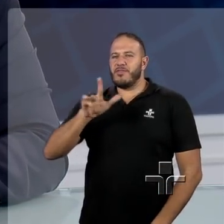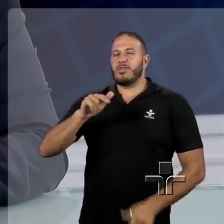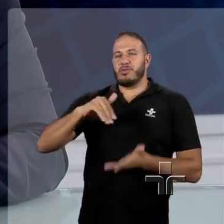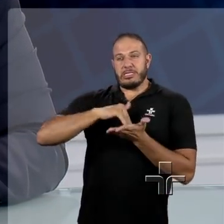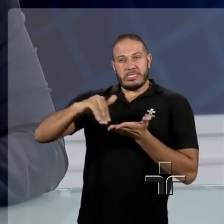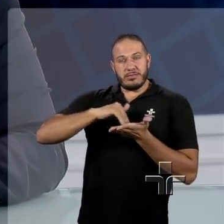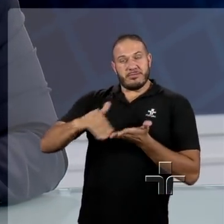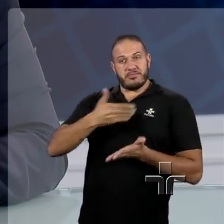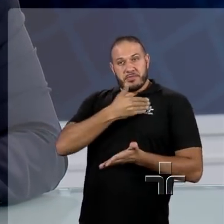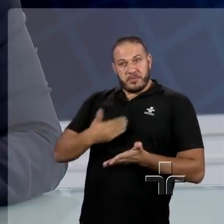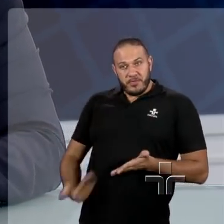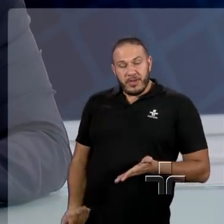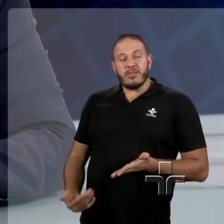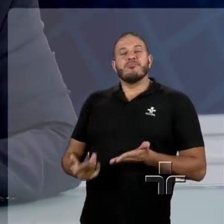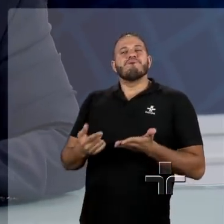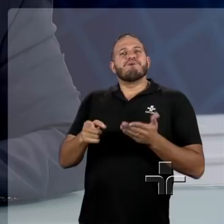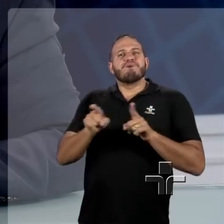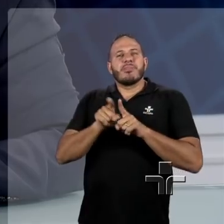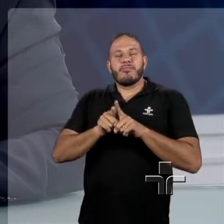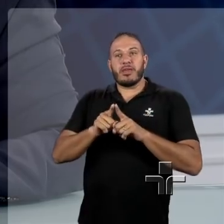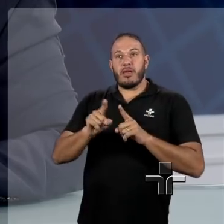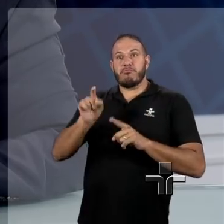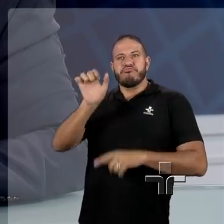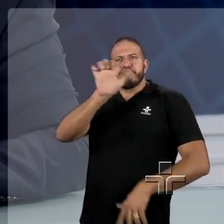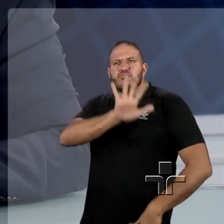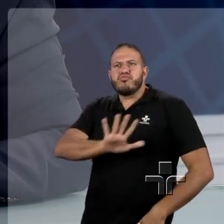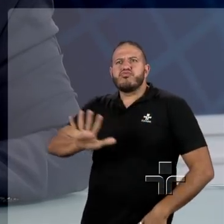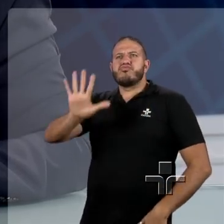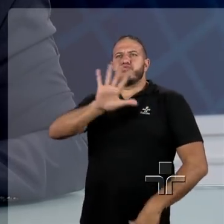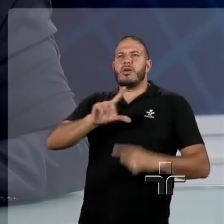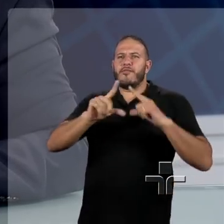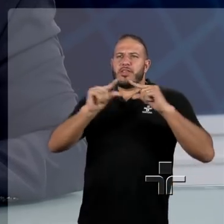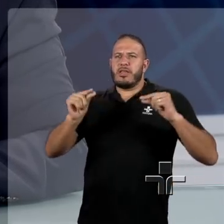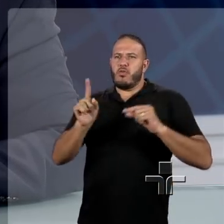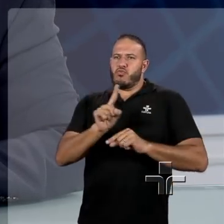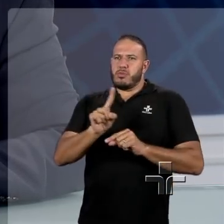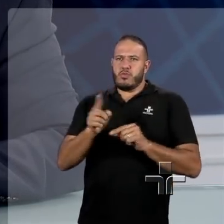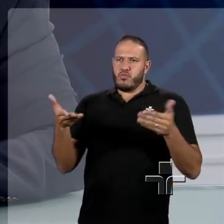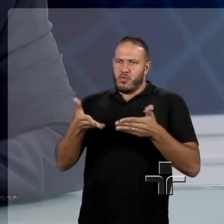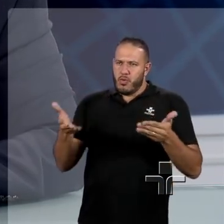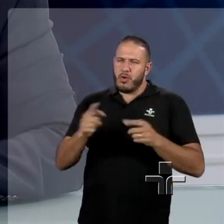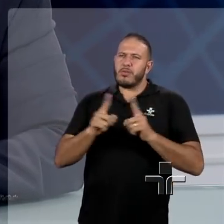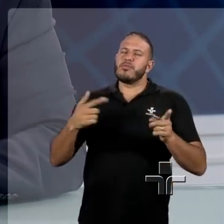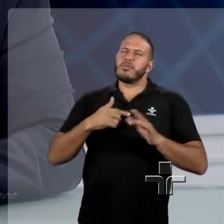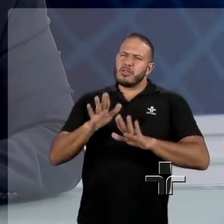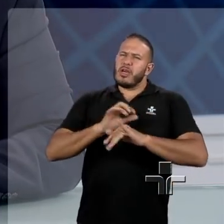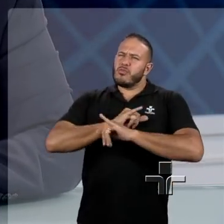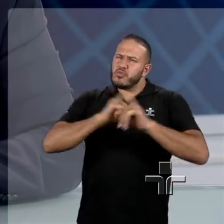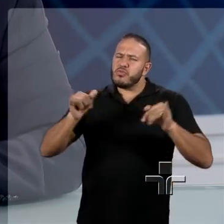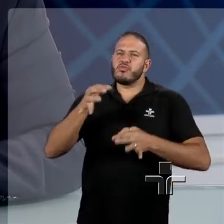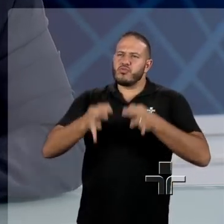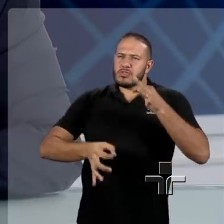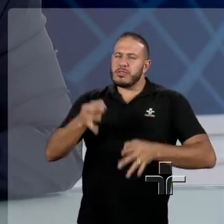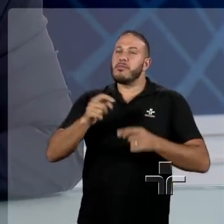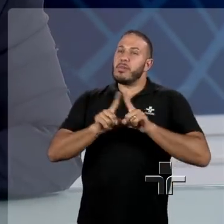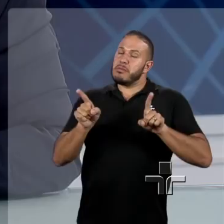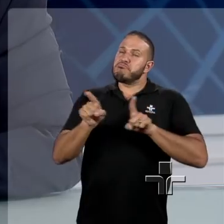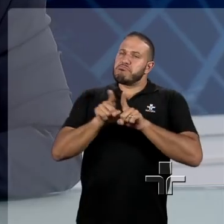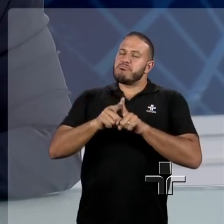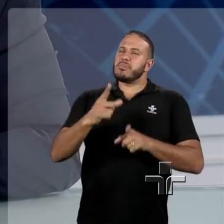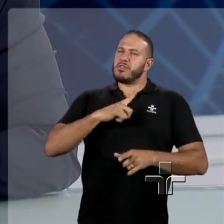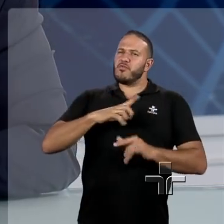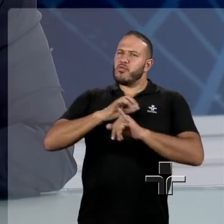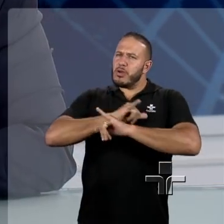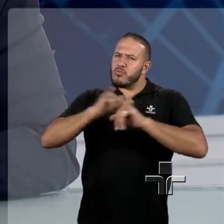Governo, e a nível federal, não desta vez, porque anunciou-se a justiça, mas também houve o anúncio